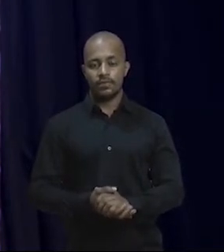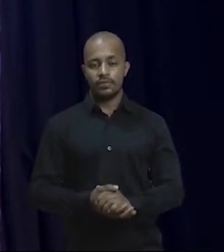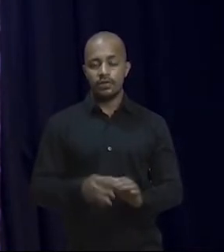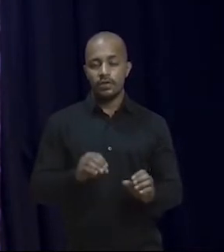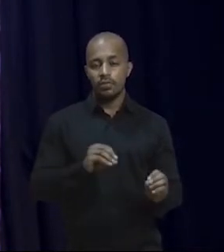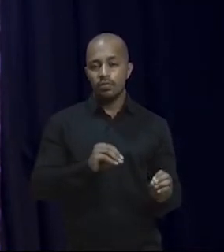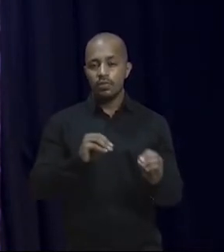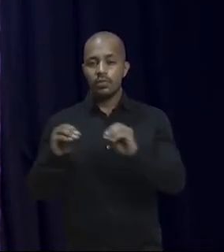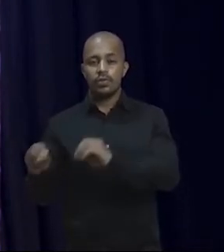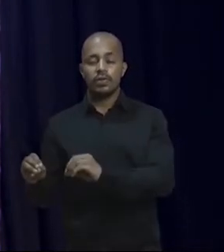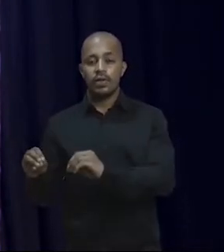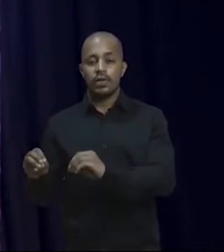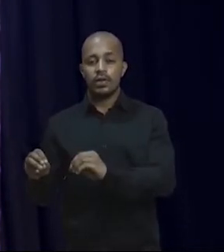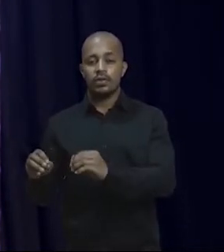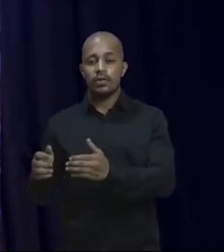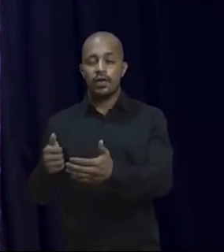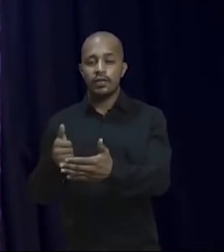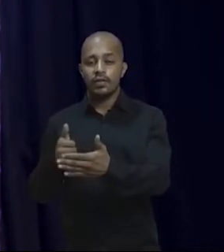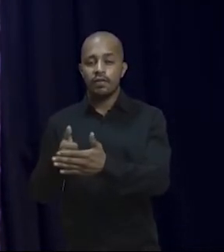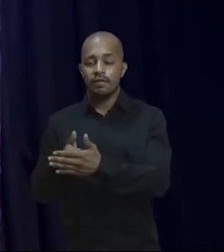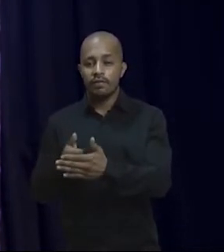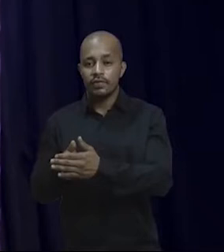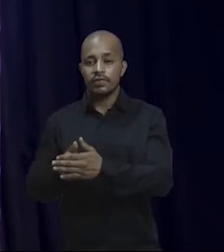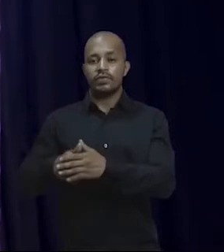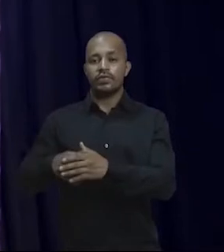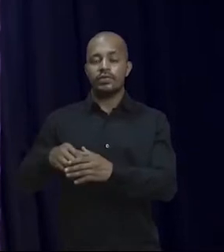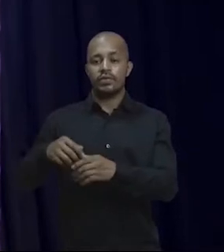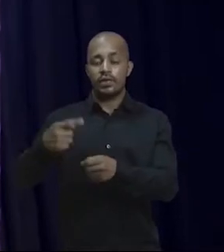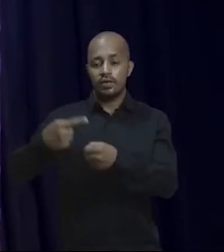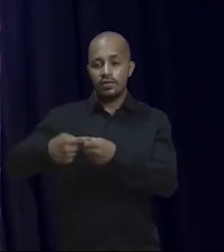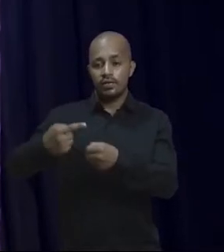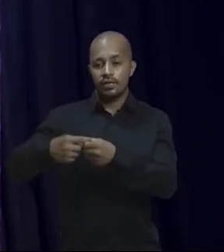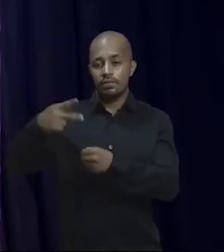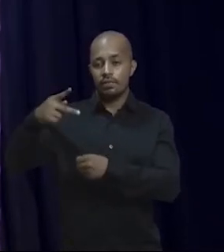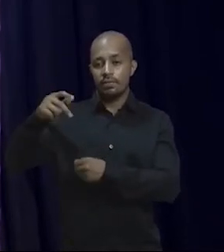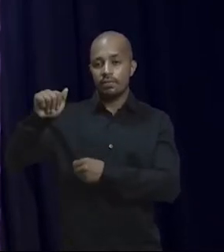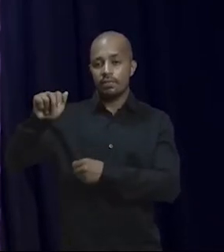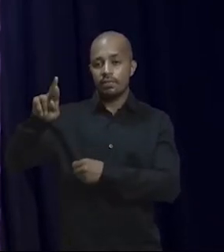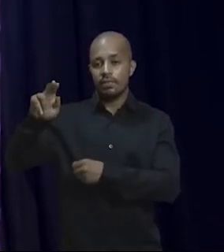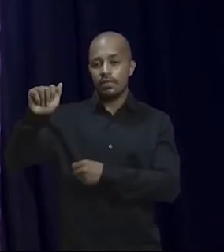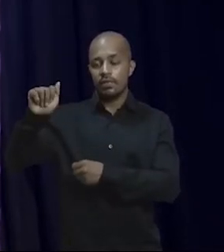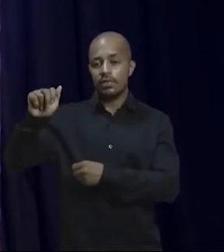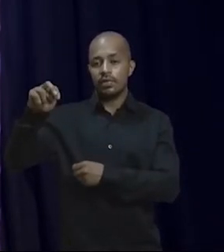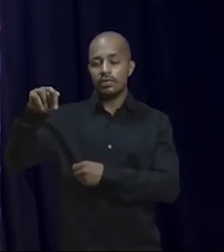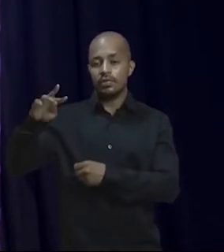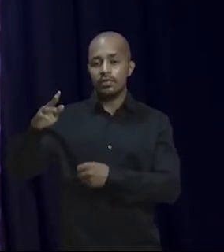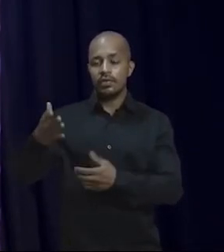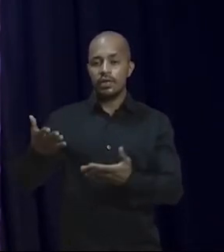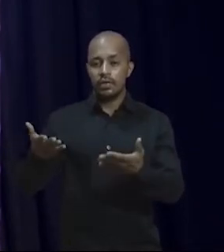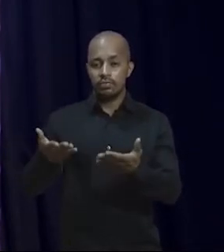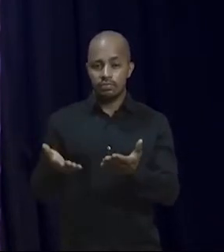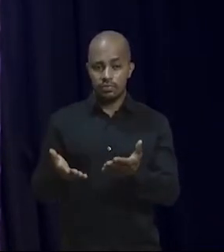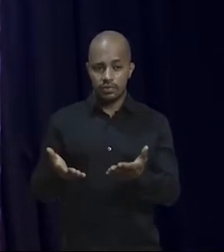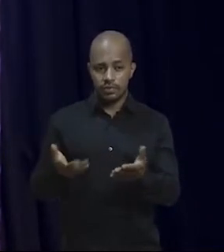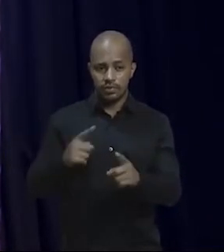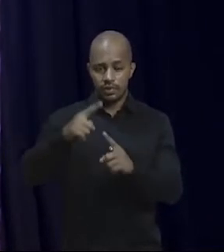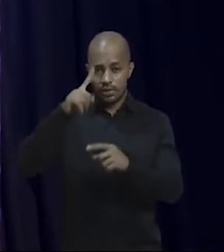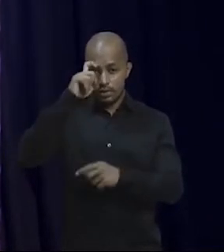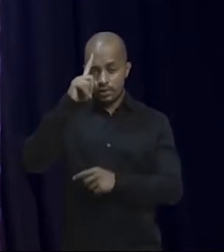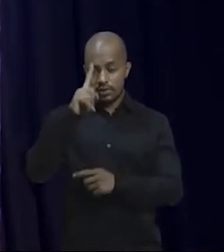casa até a frente da cidade de Parintins, em frente de uma igreja que existe até hoje, a Igreja do Sagrado